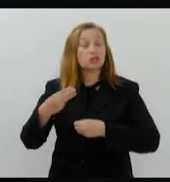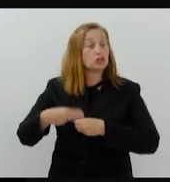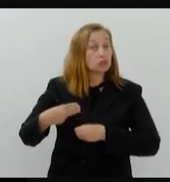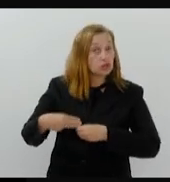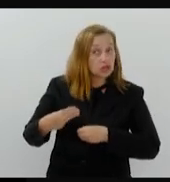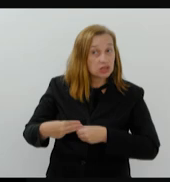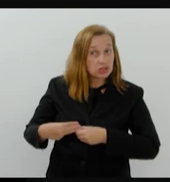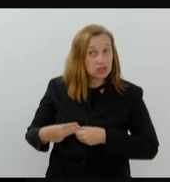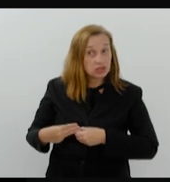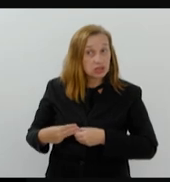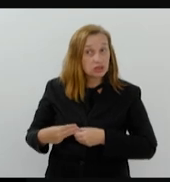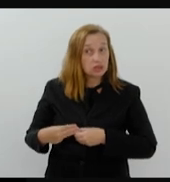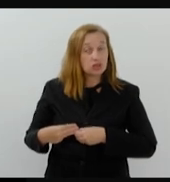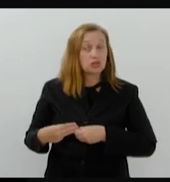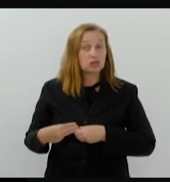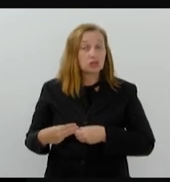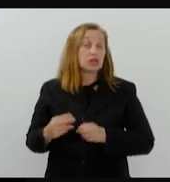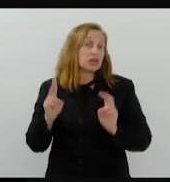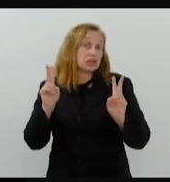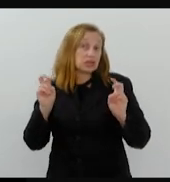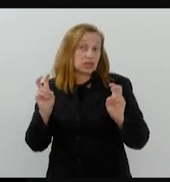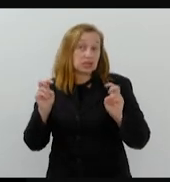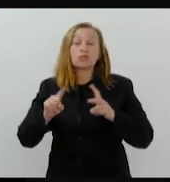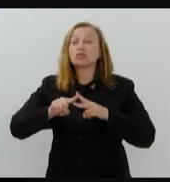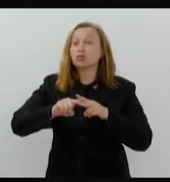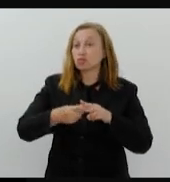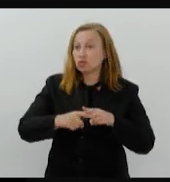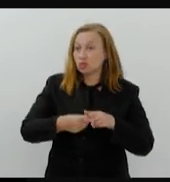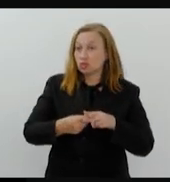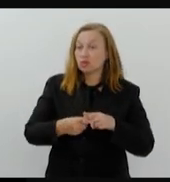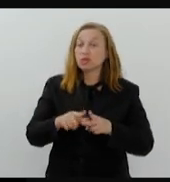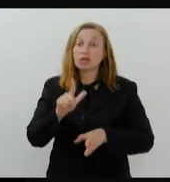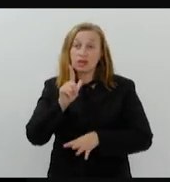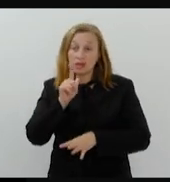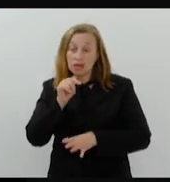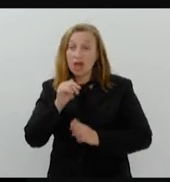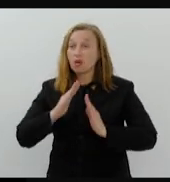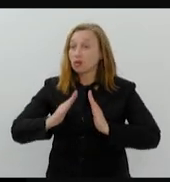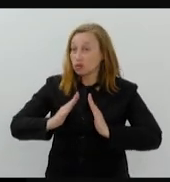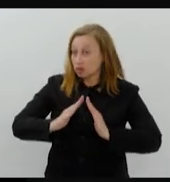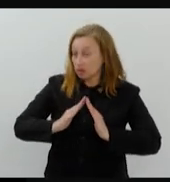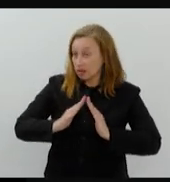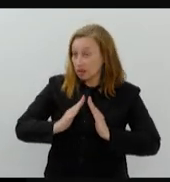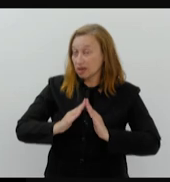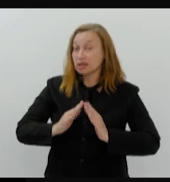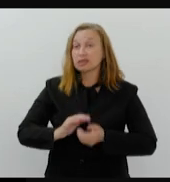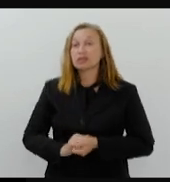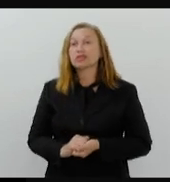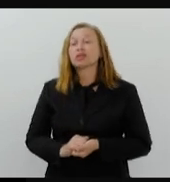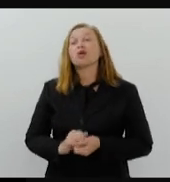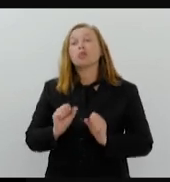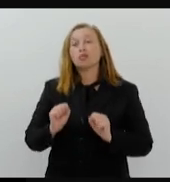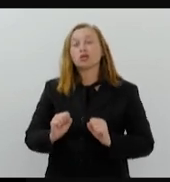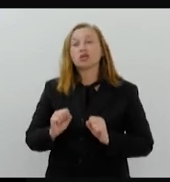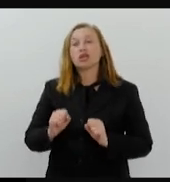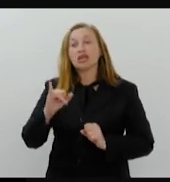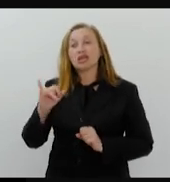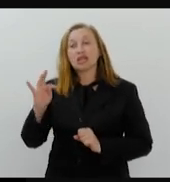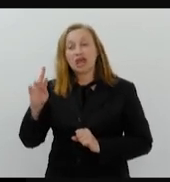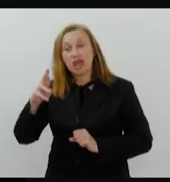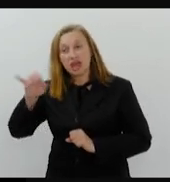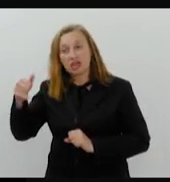município exclusivamente essa questão da regularização fundiária. Poderia o ITERG intervir. Por isso,